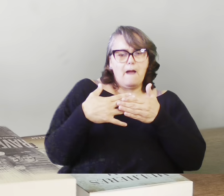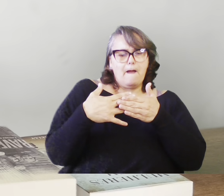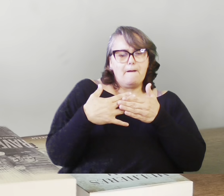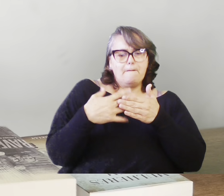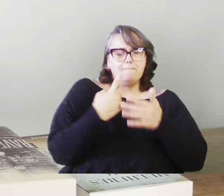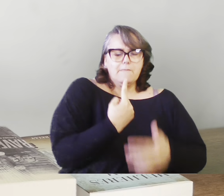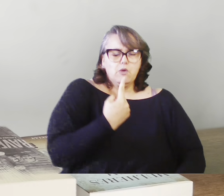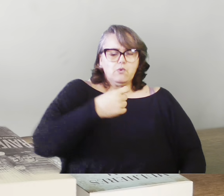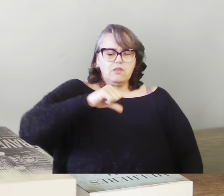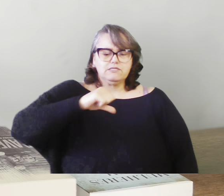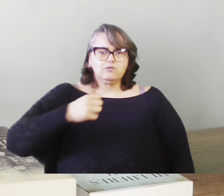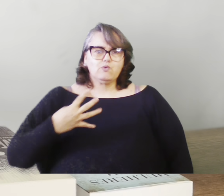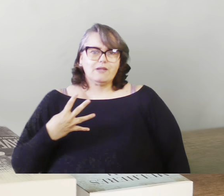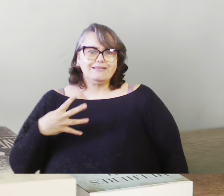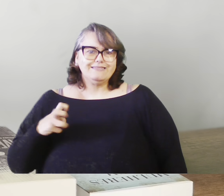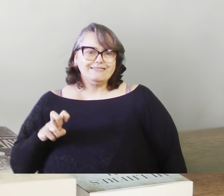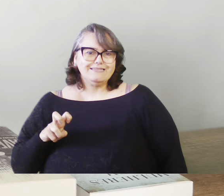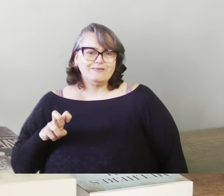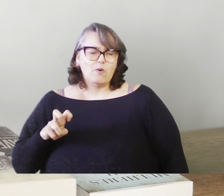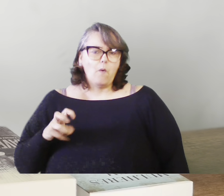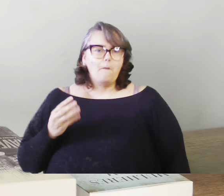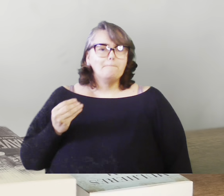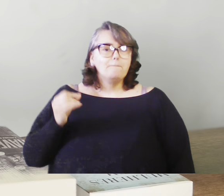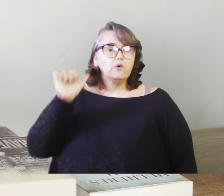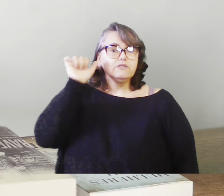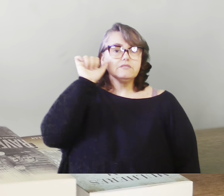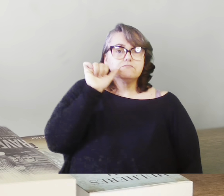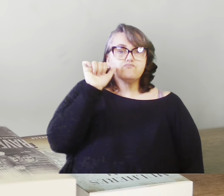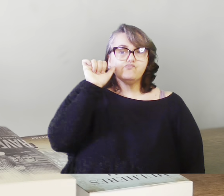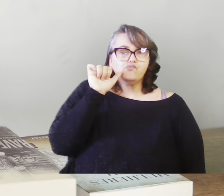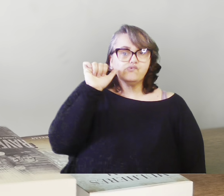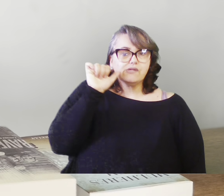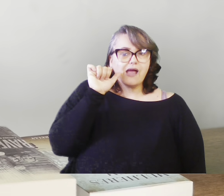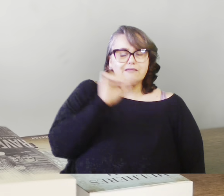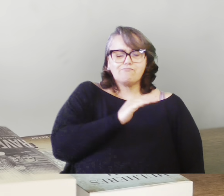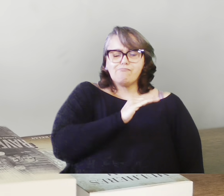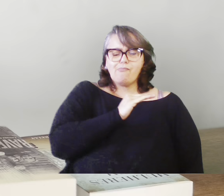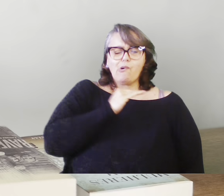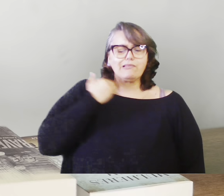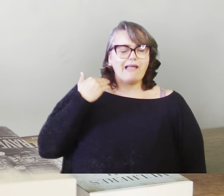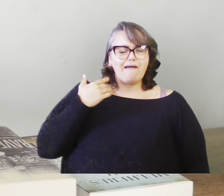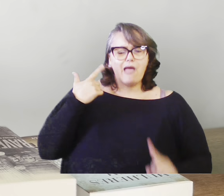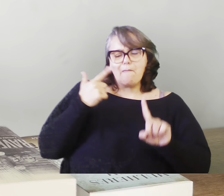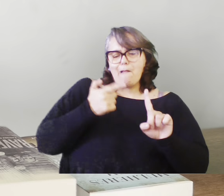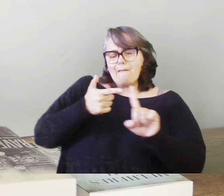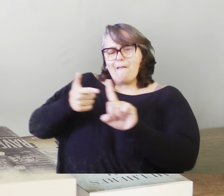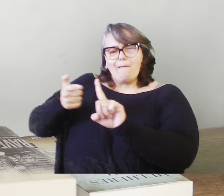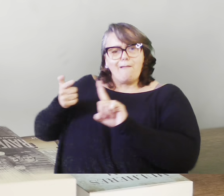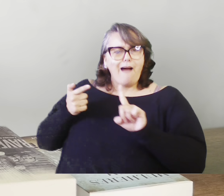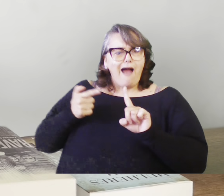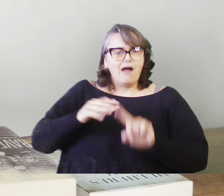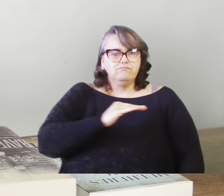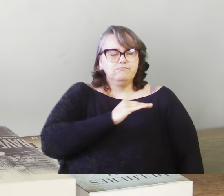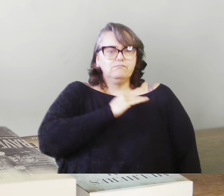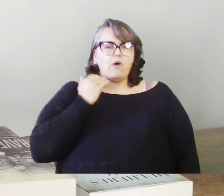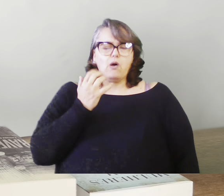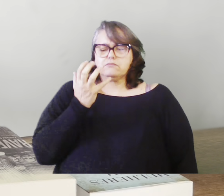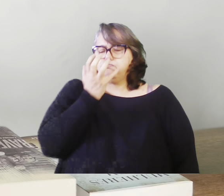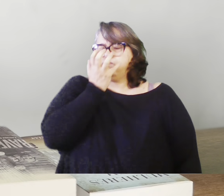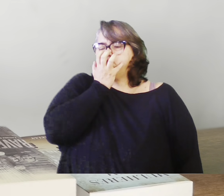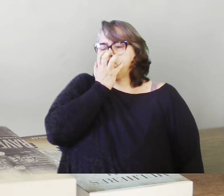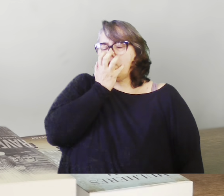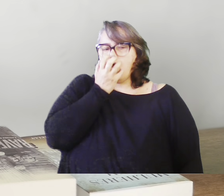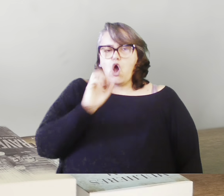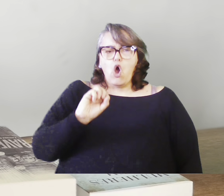perdurou até 1945 e muitas dessas mulheres foram mortas por fuzilamento,